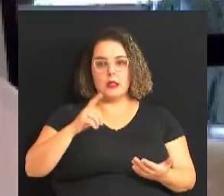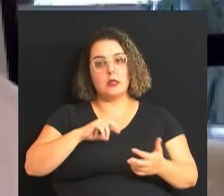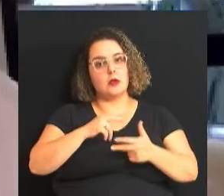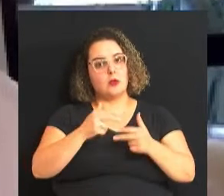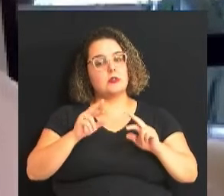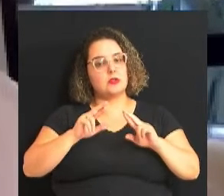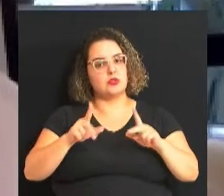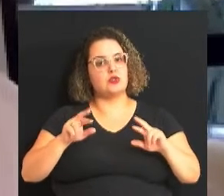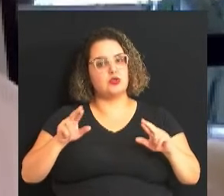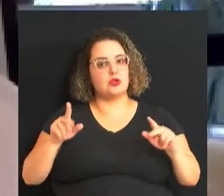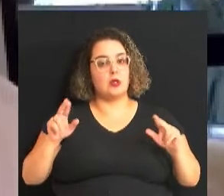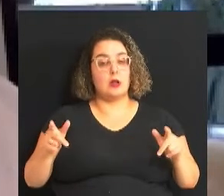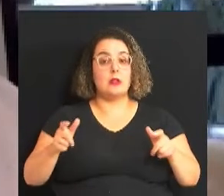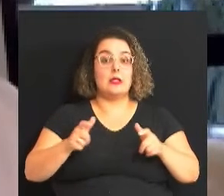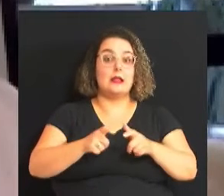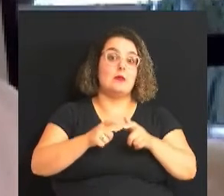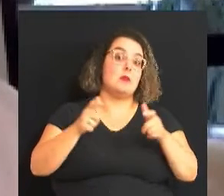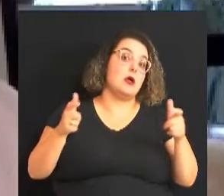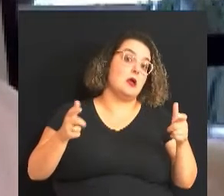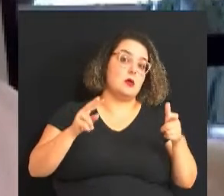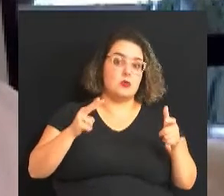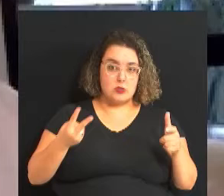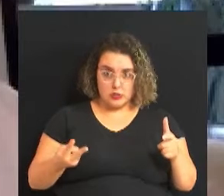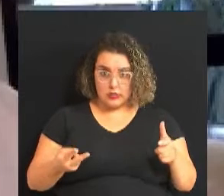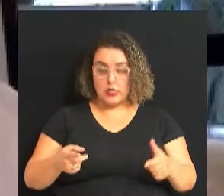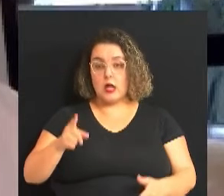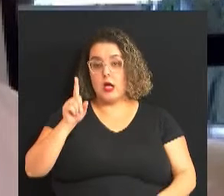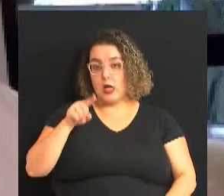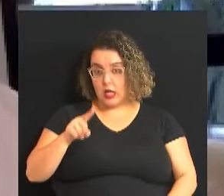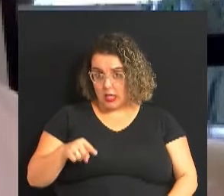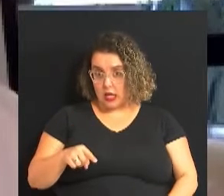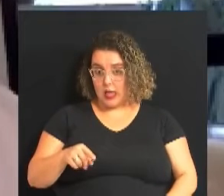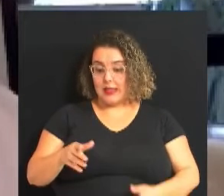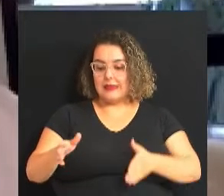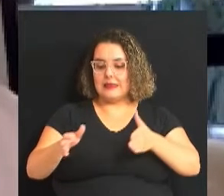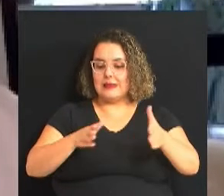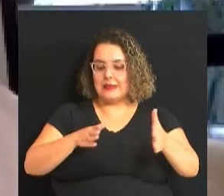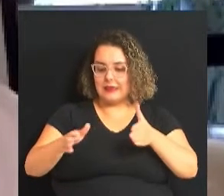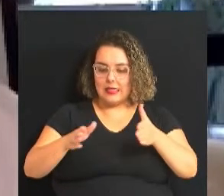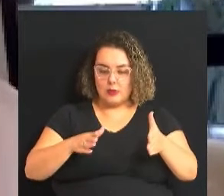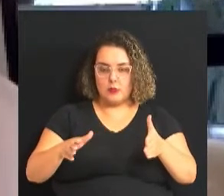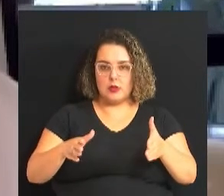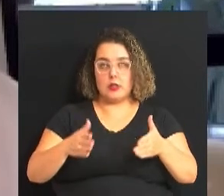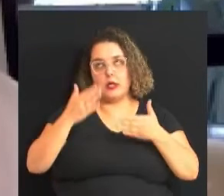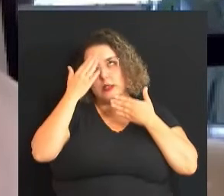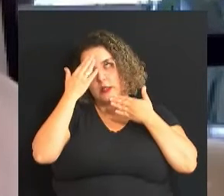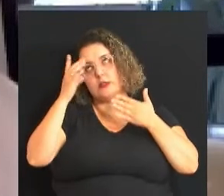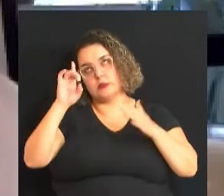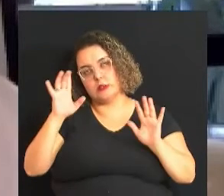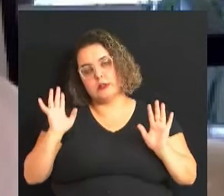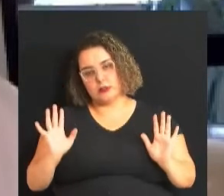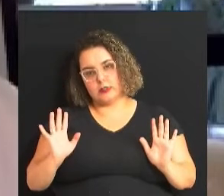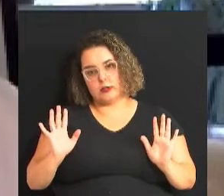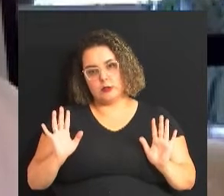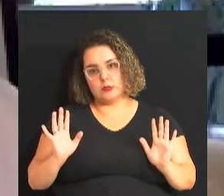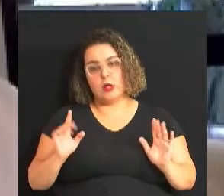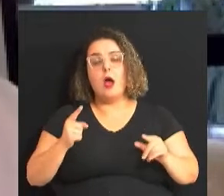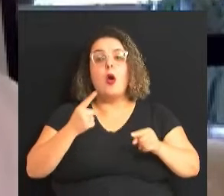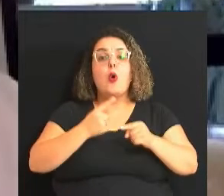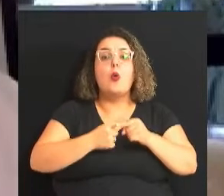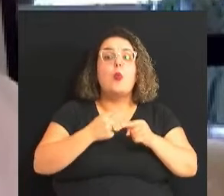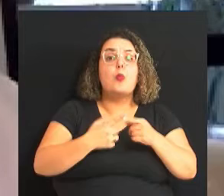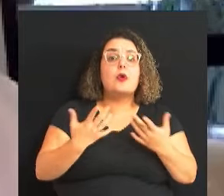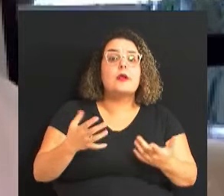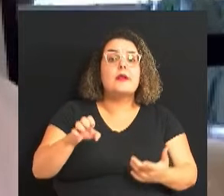diferentes. Na maioria das vezes, essa exteriorização é temporária, graças a Deus. Né? E por que você